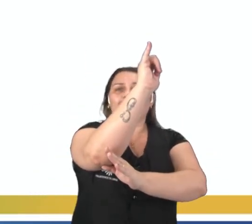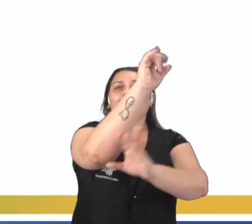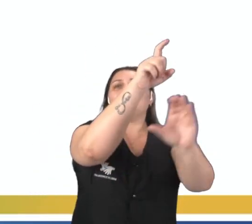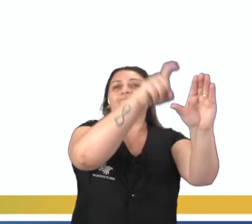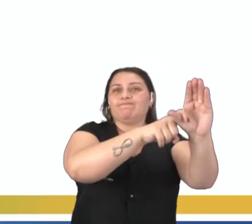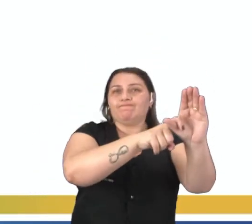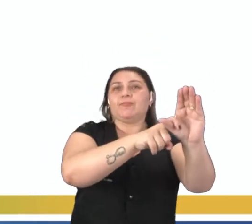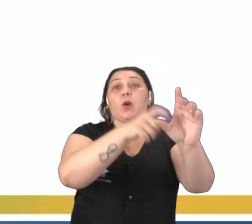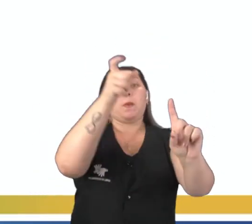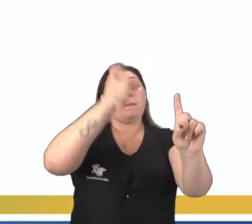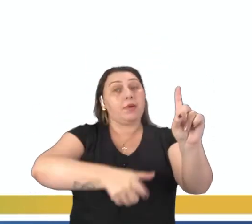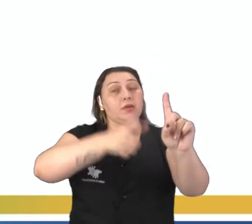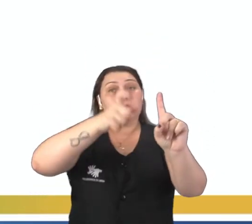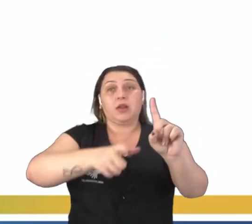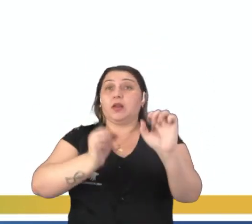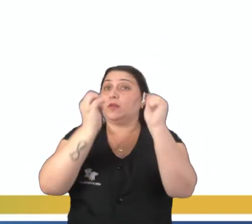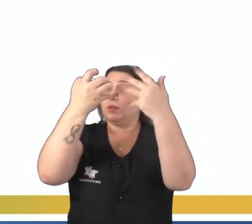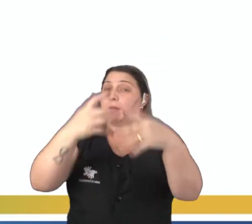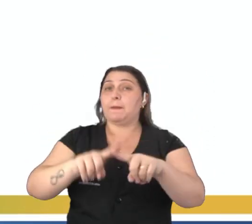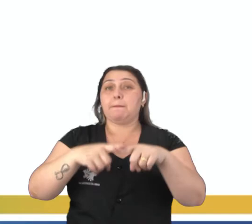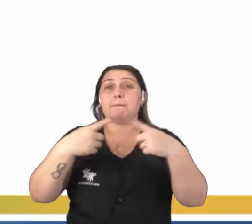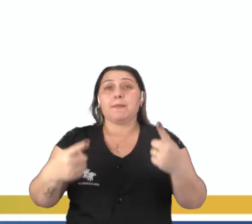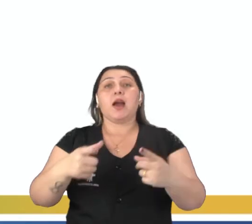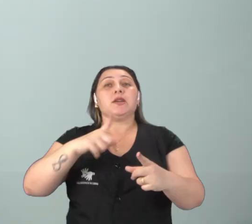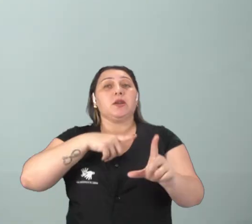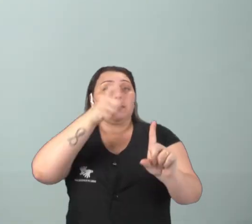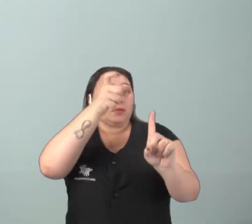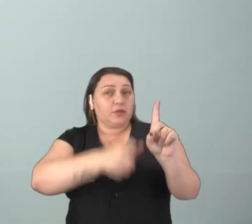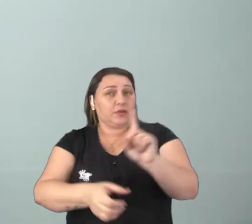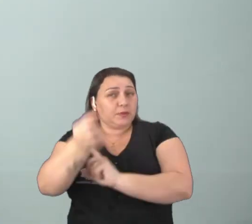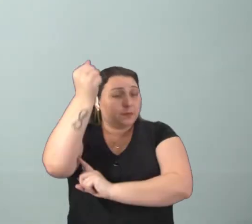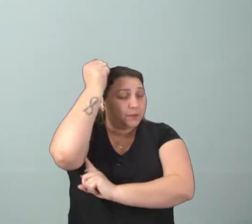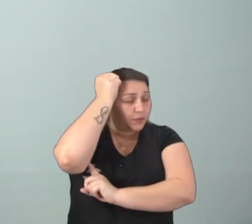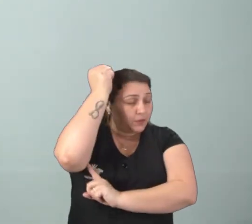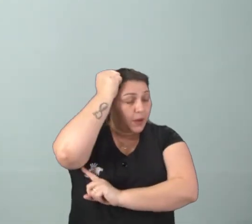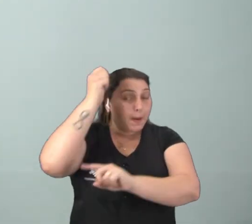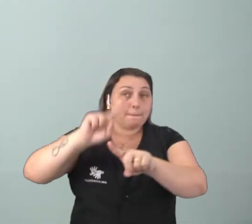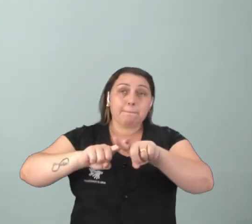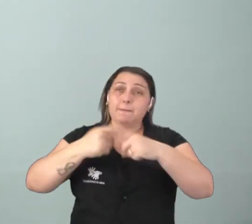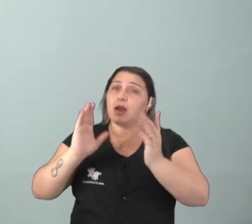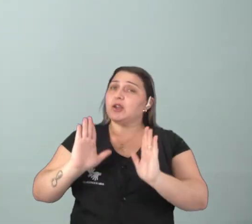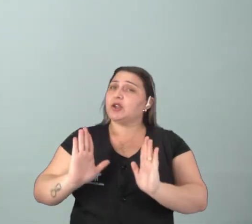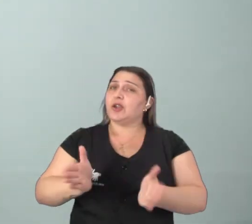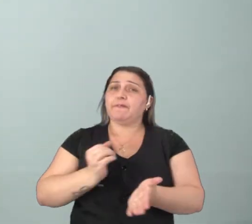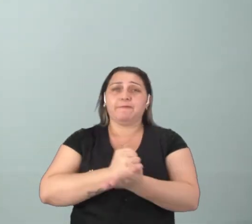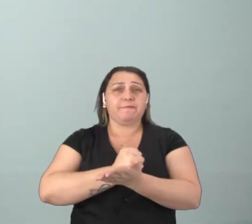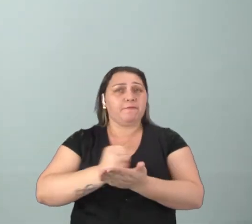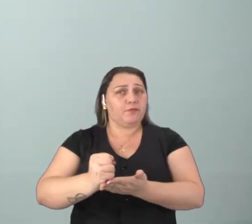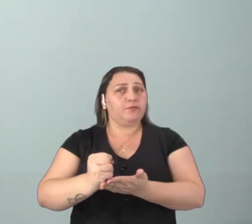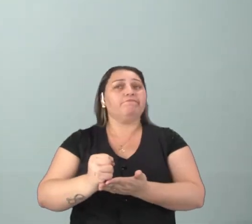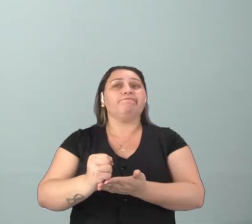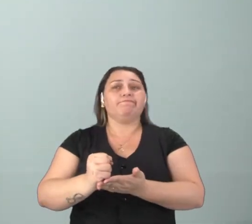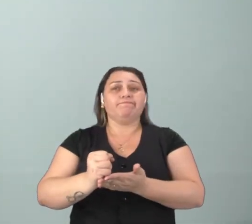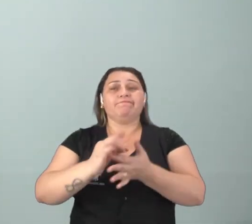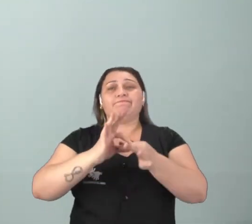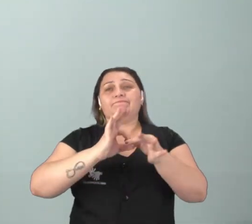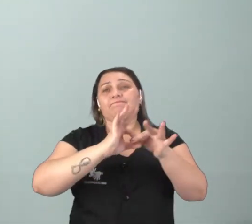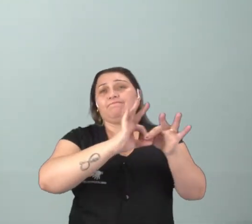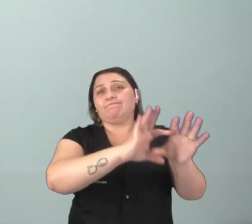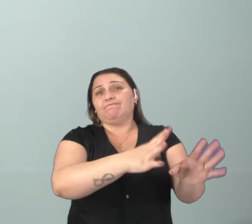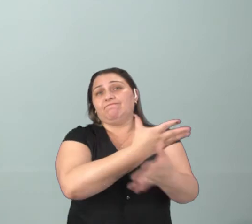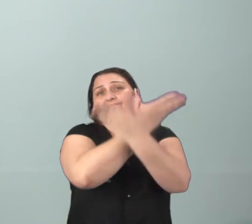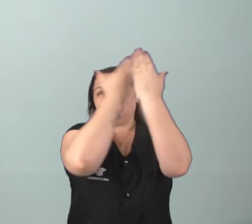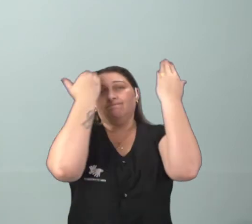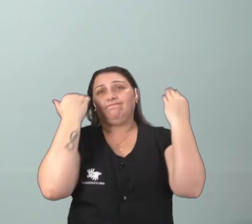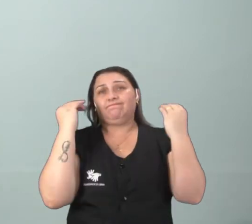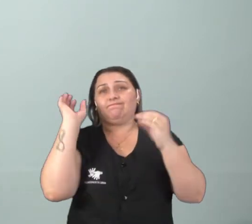é explícito, mas há esse personagem que se arrependeu de algo e já era tarde, pois ele tinha deixado o paraquedas no avião. O que aconteceu